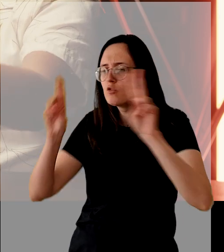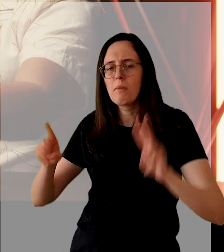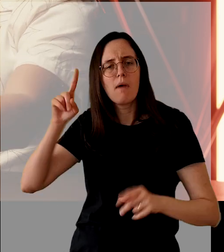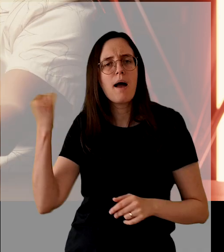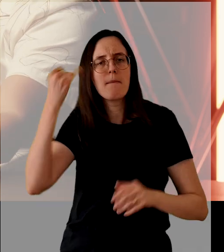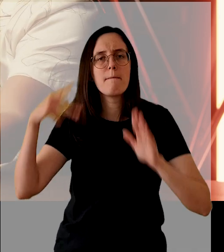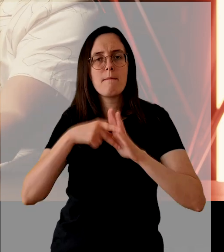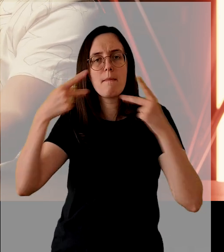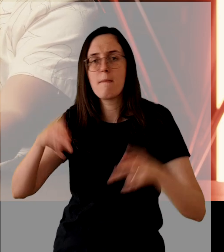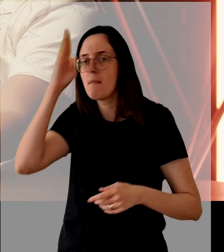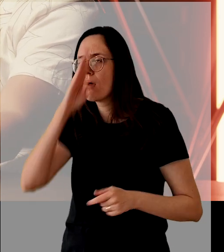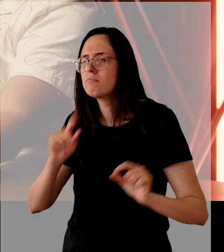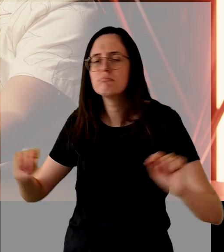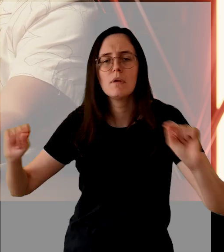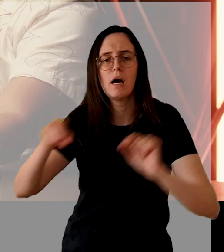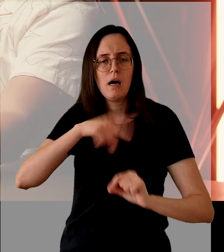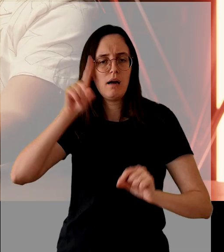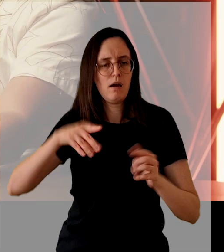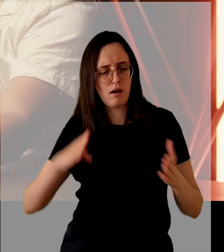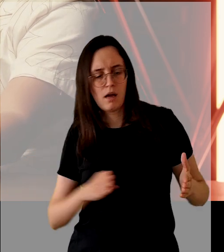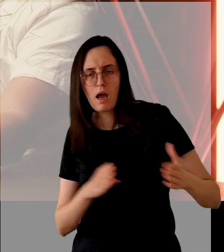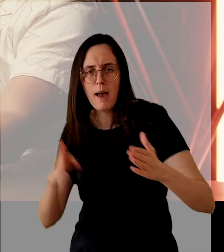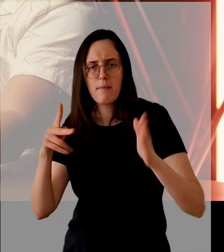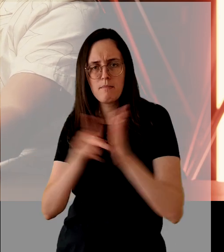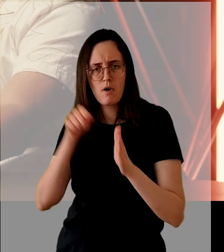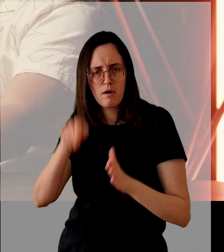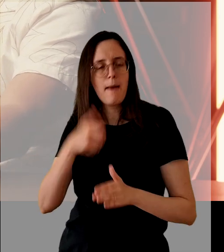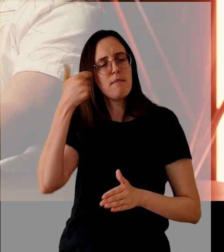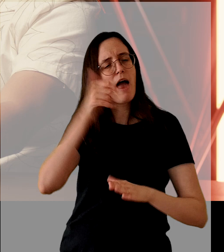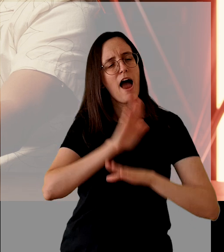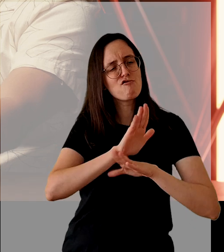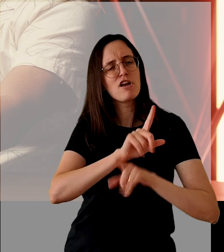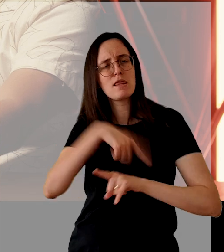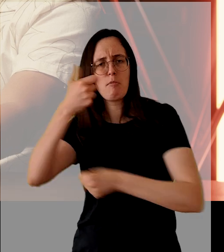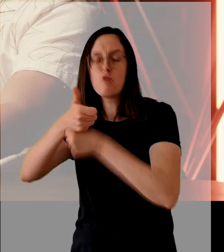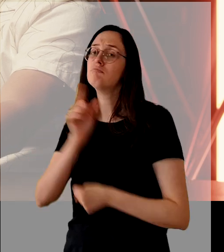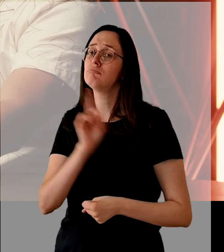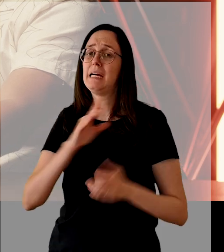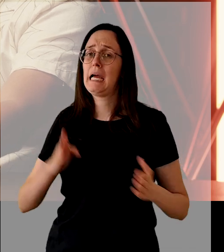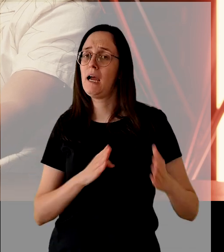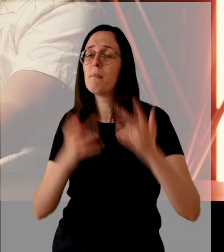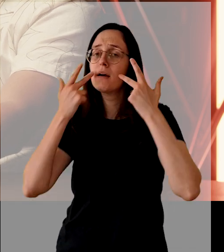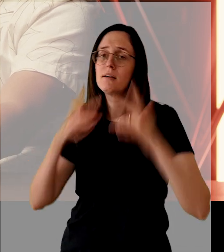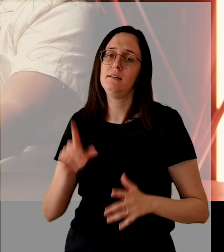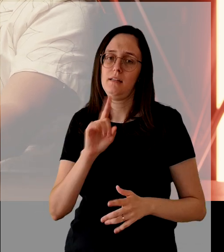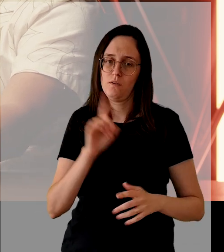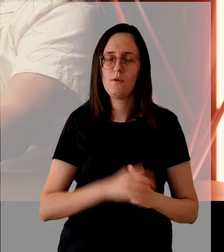brasileira, não tiveram carreira de assistência de câmera. Não fizeram isso. Então, assim, não é um caminho exatamente